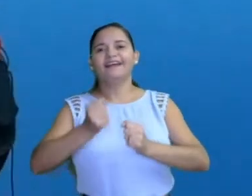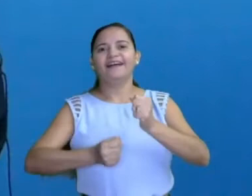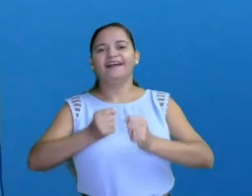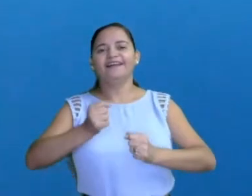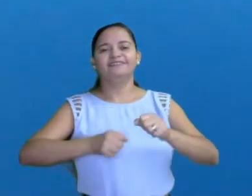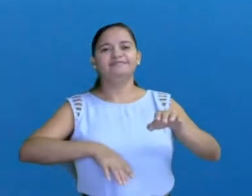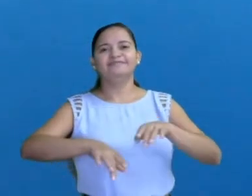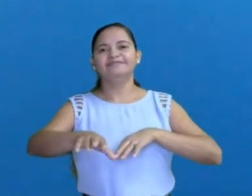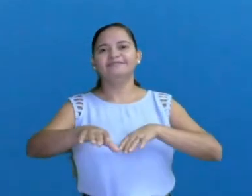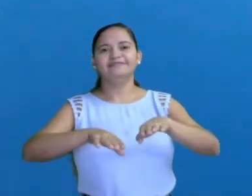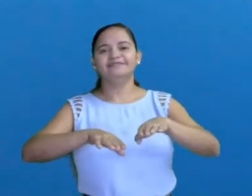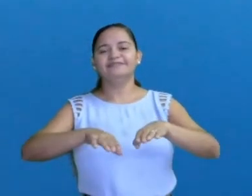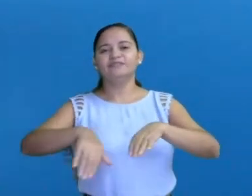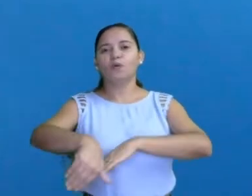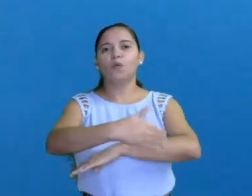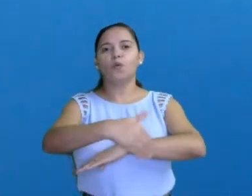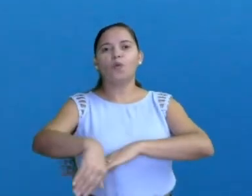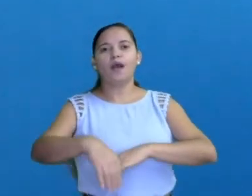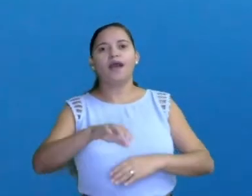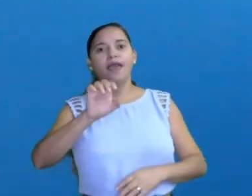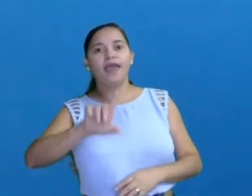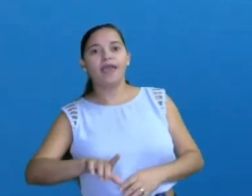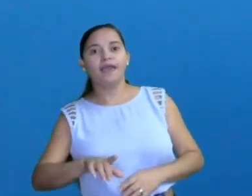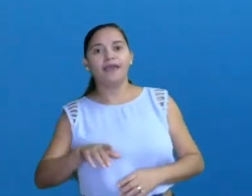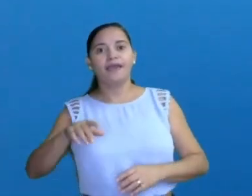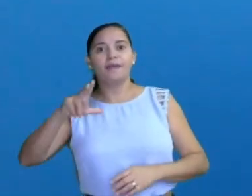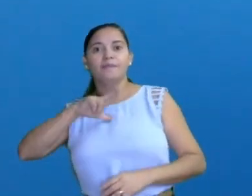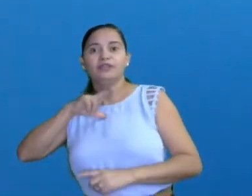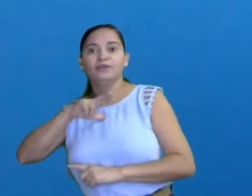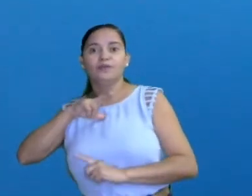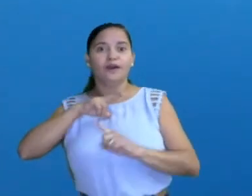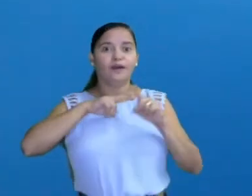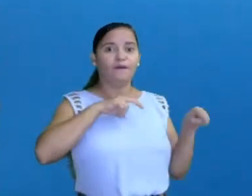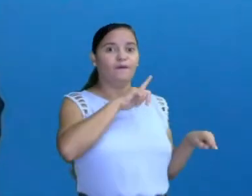e aí? Privado ou público?